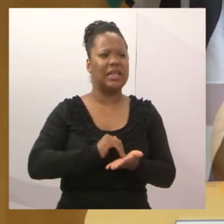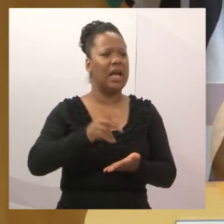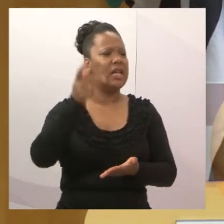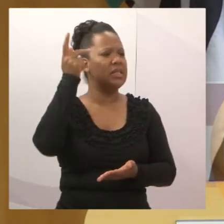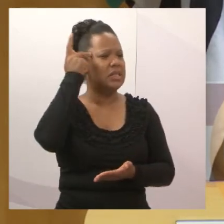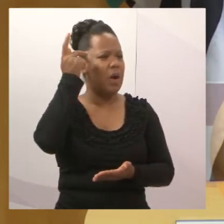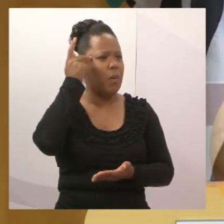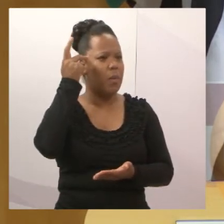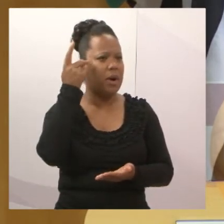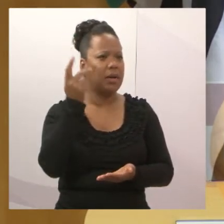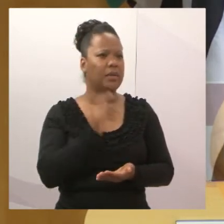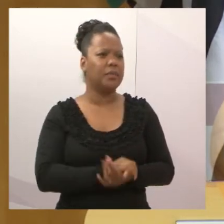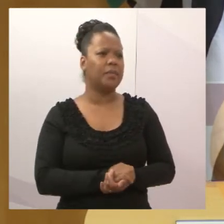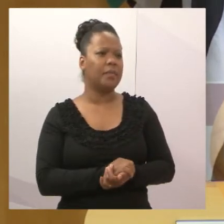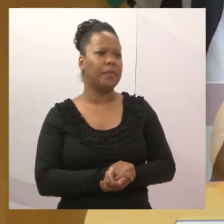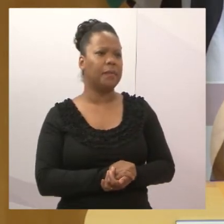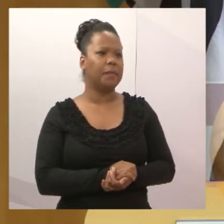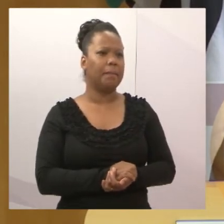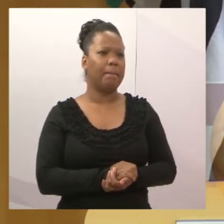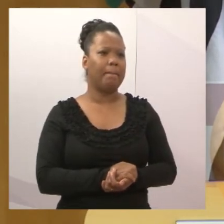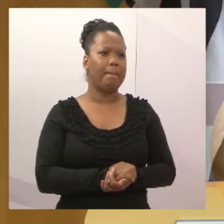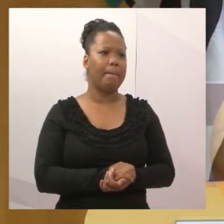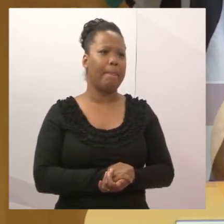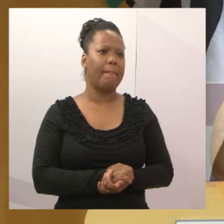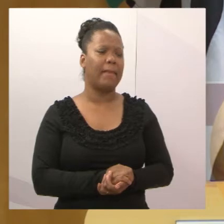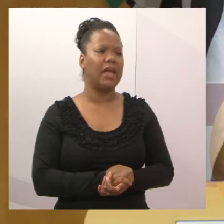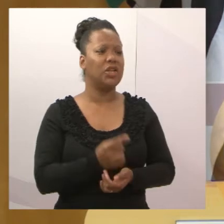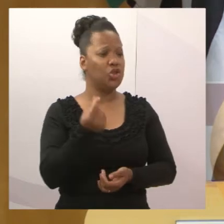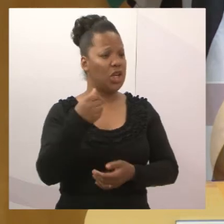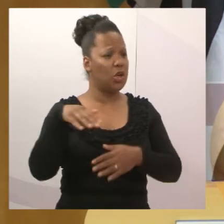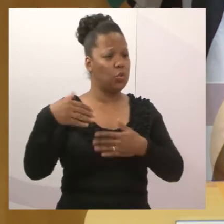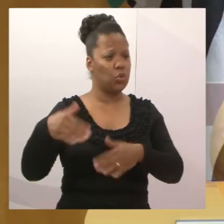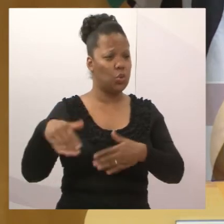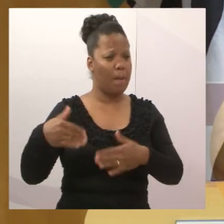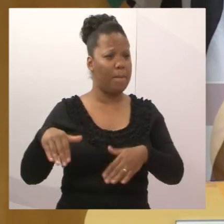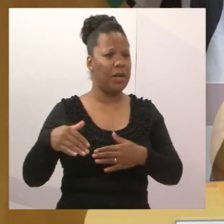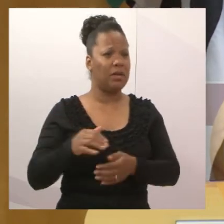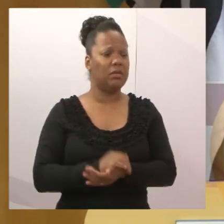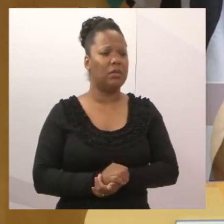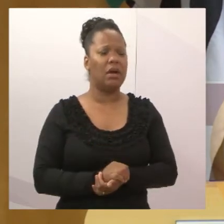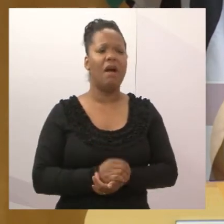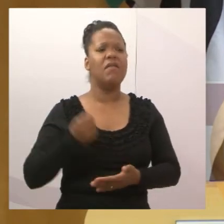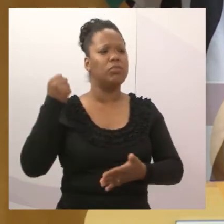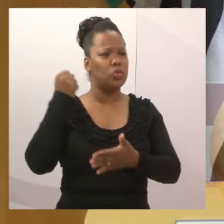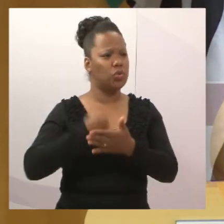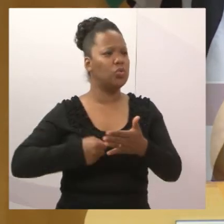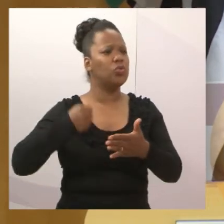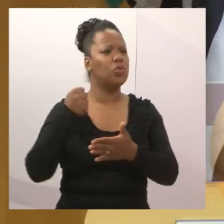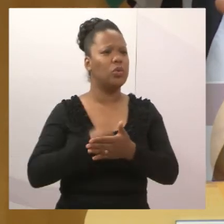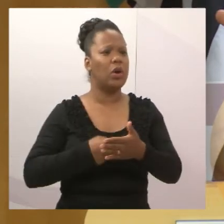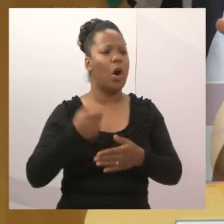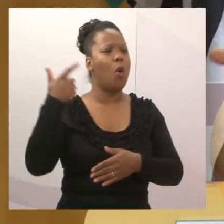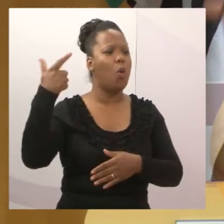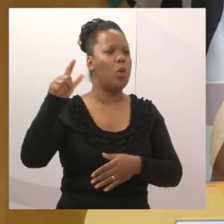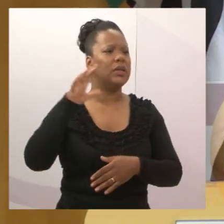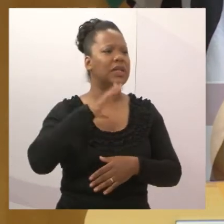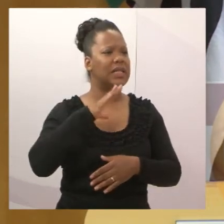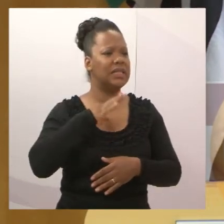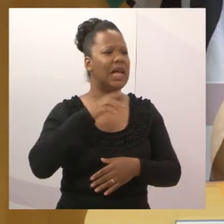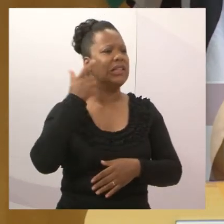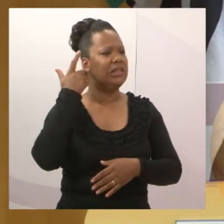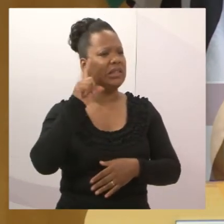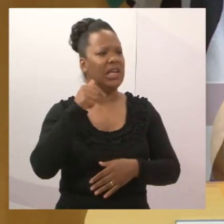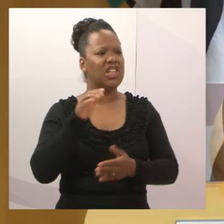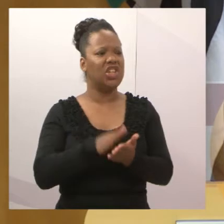a gente sabe que está um superávit, está sobrando dinheiro naquela secretaria, vamos cobrar, porque senão as outras cidades estão ganhando e